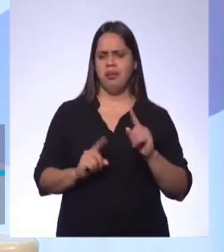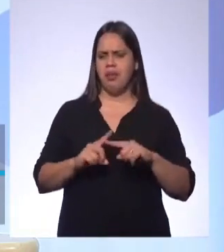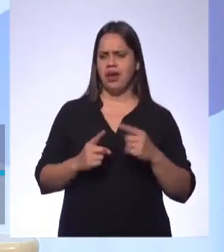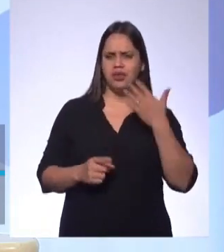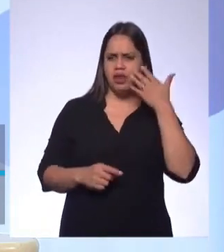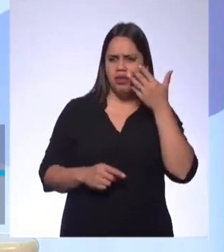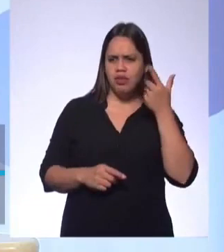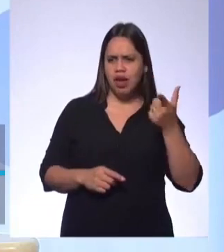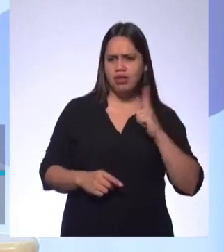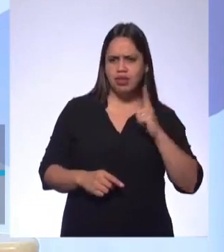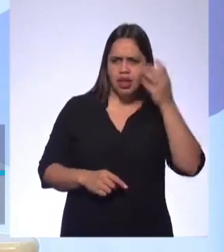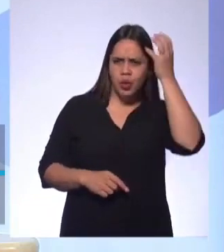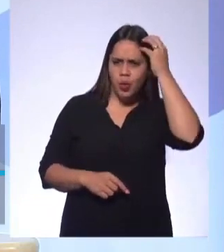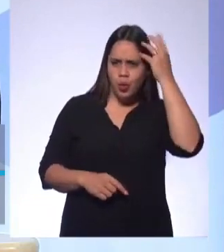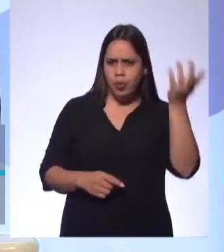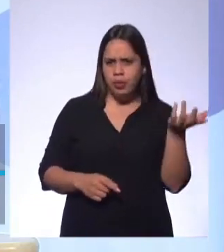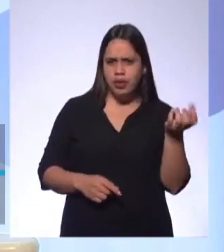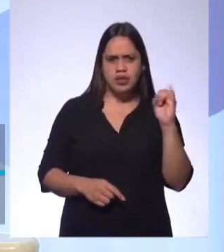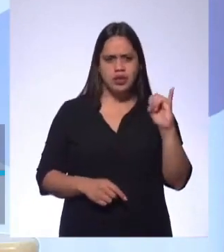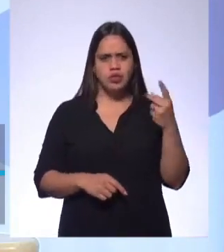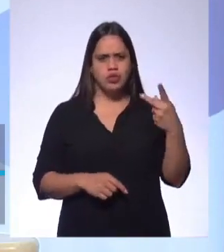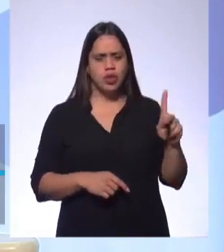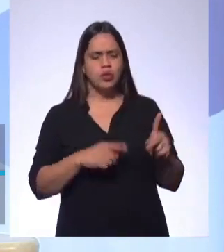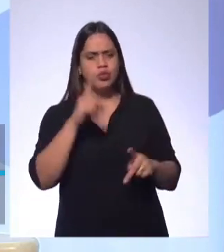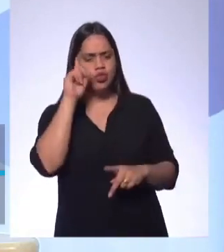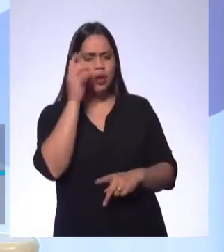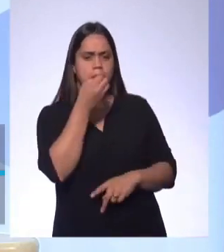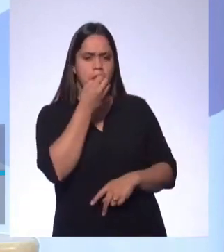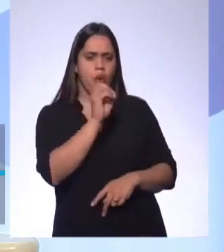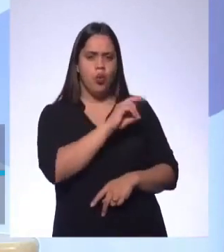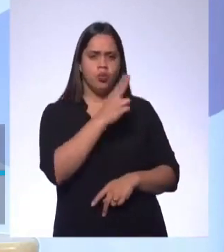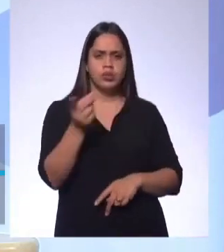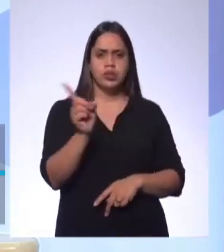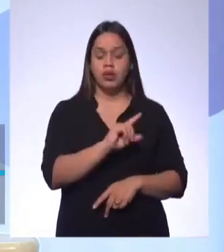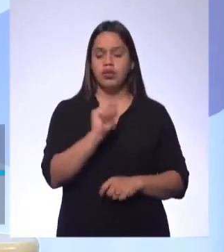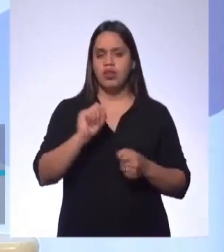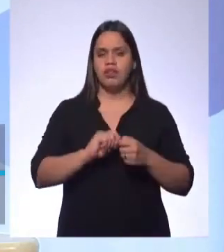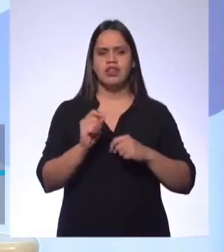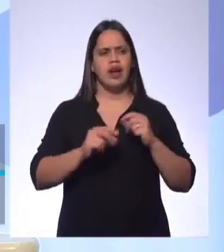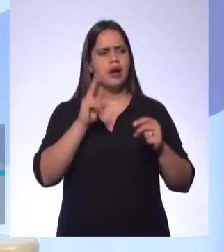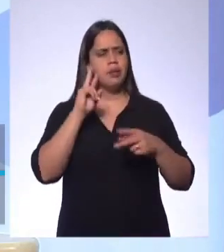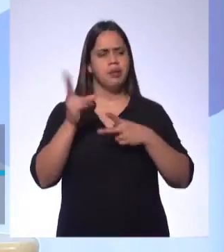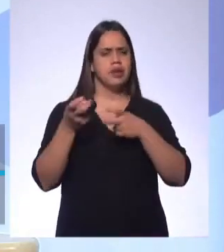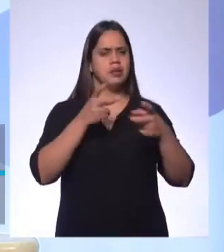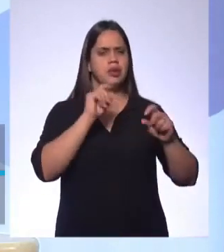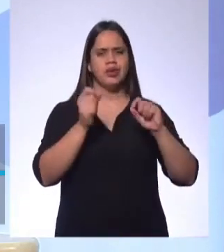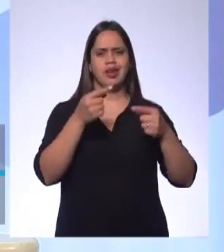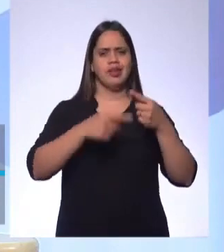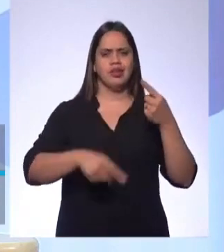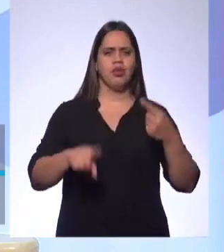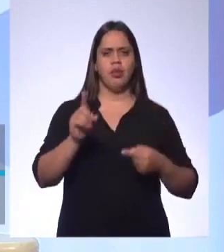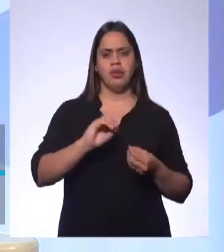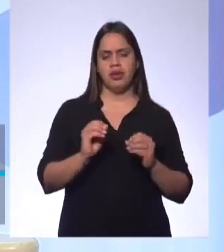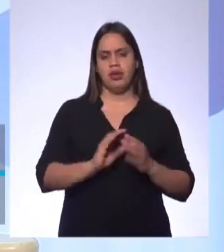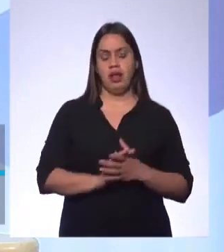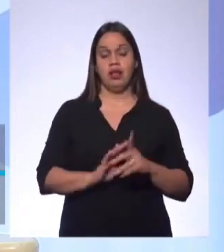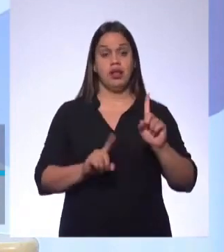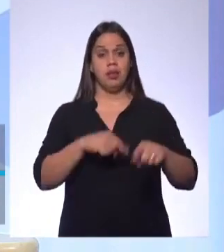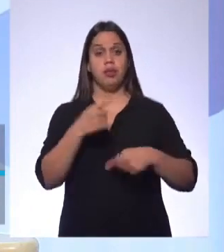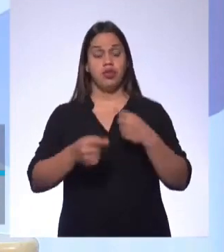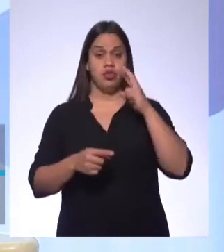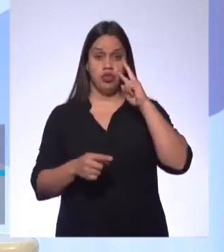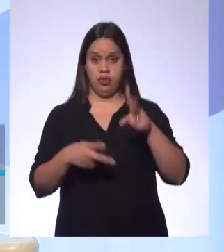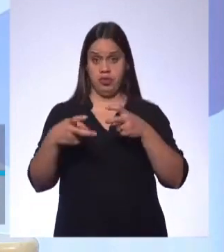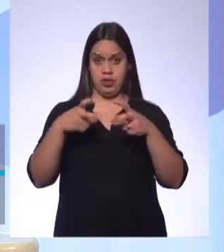gato preto tem a ver com o seu dia ser bom ou não? A gente vai fazendo essa desconstrução. E justamente quando a gente tem essas questões do